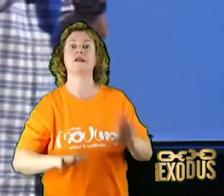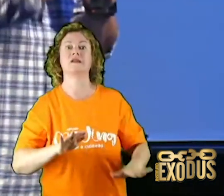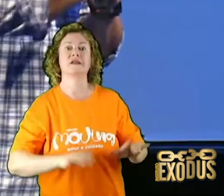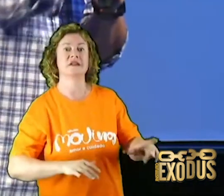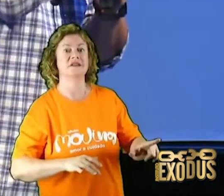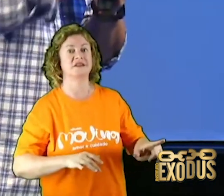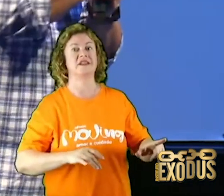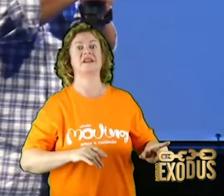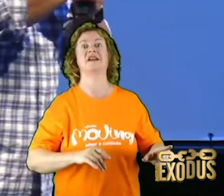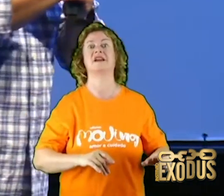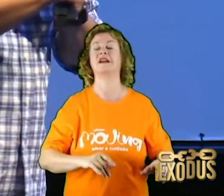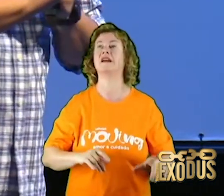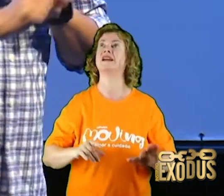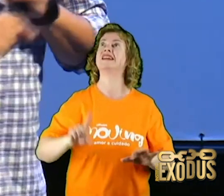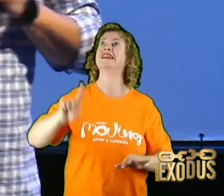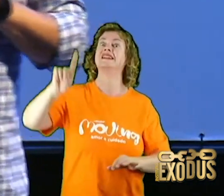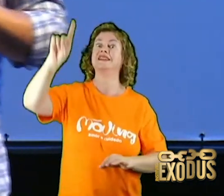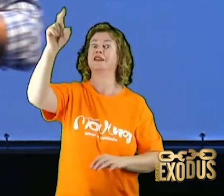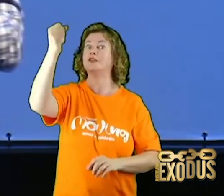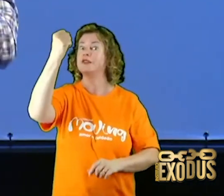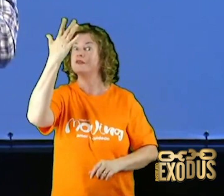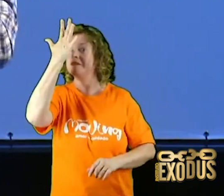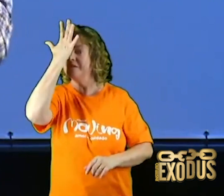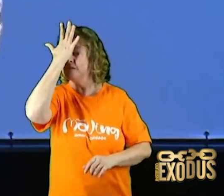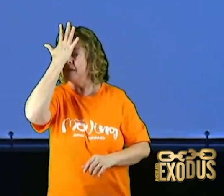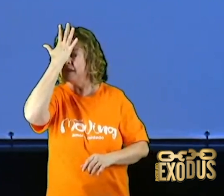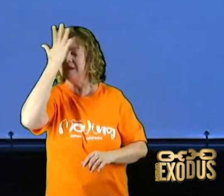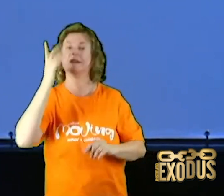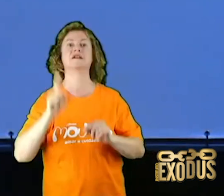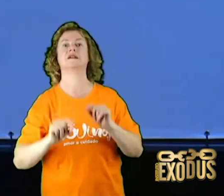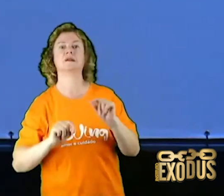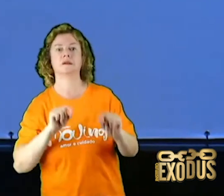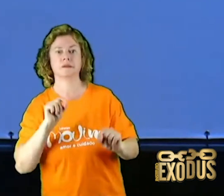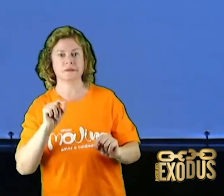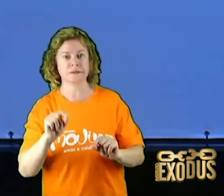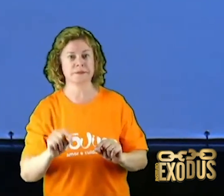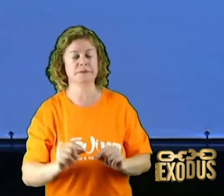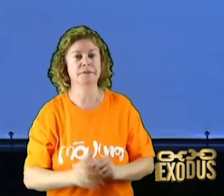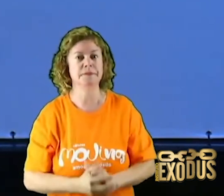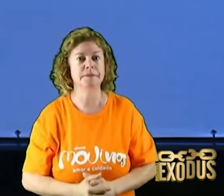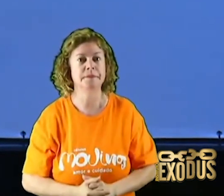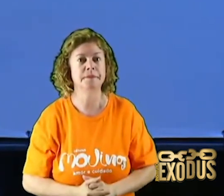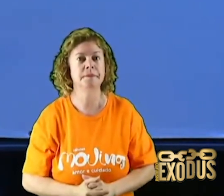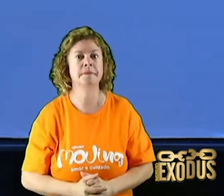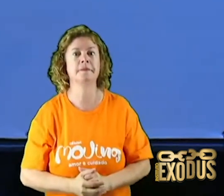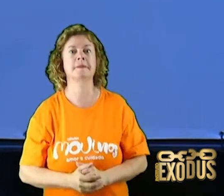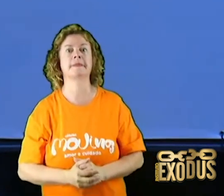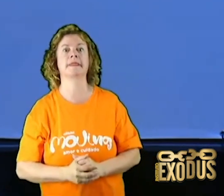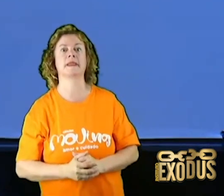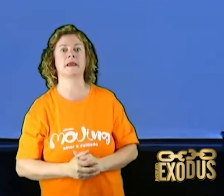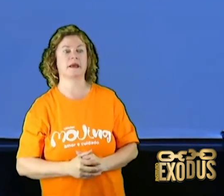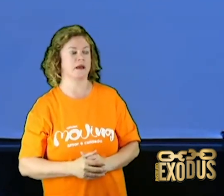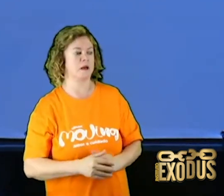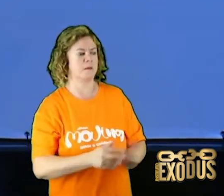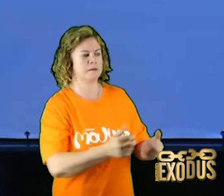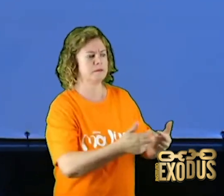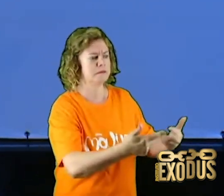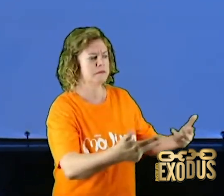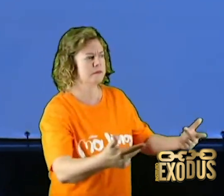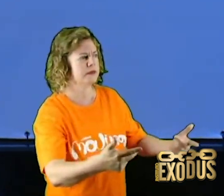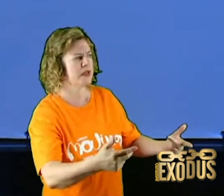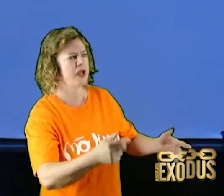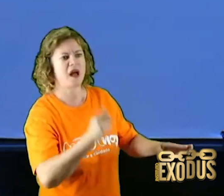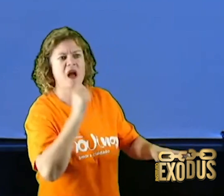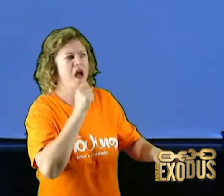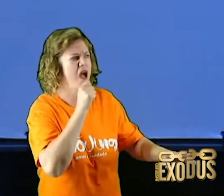Deus traz à existência o que não existe. Por